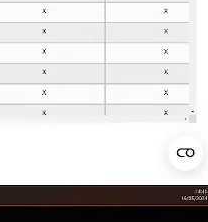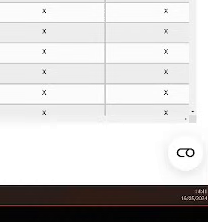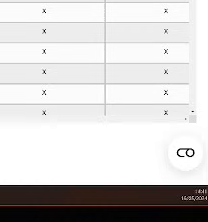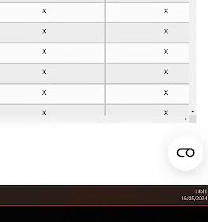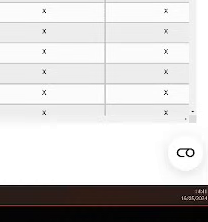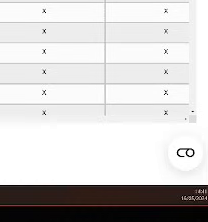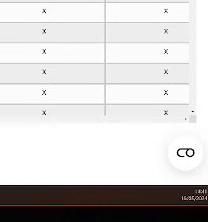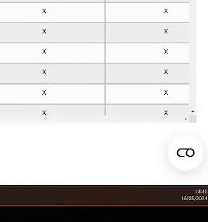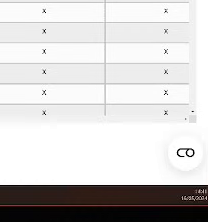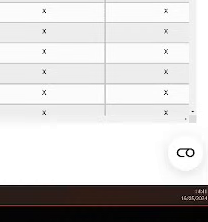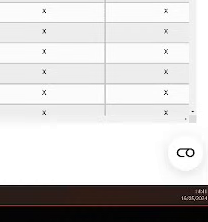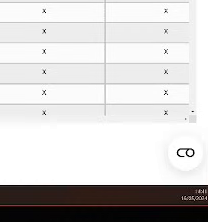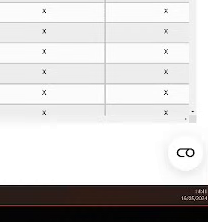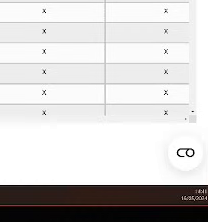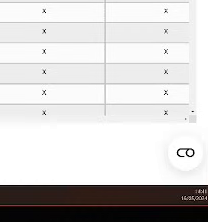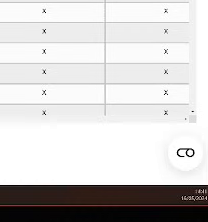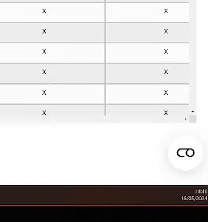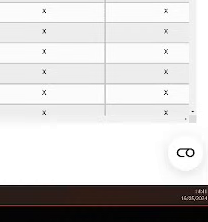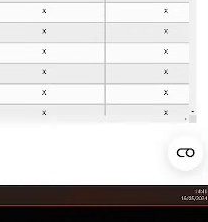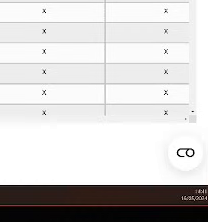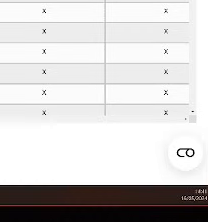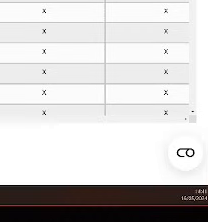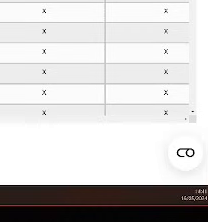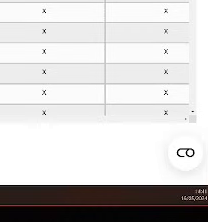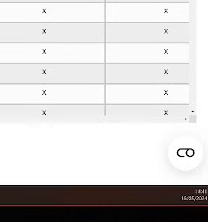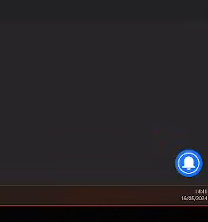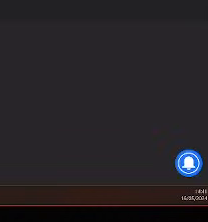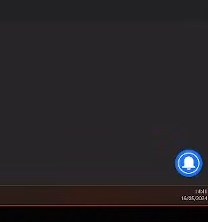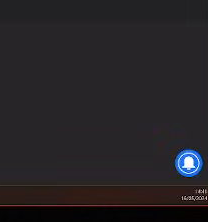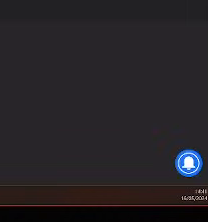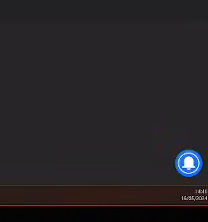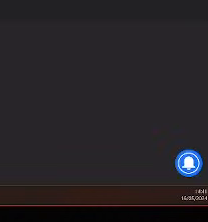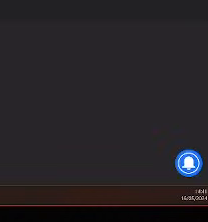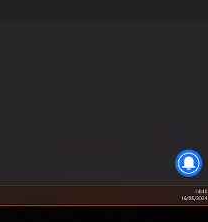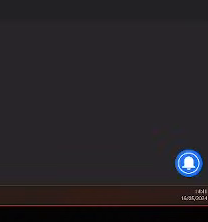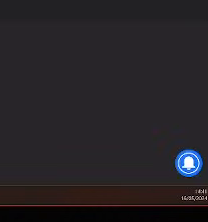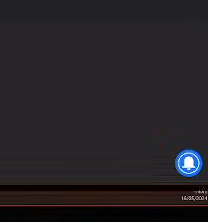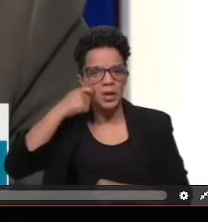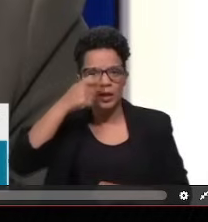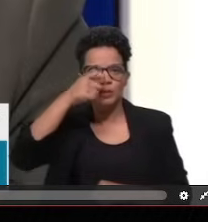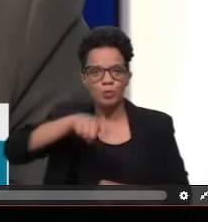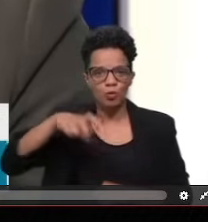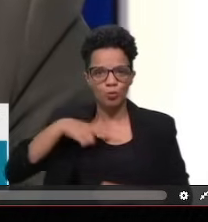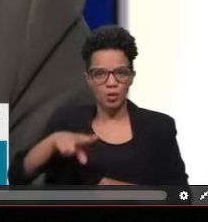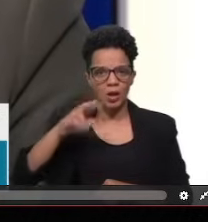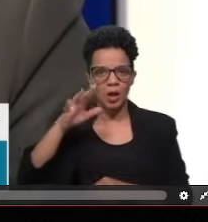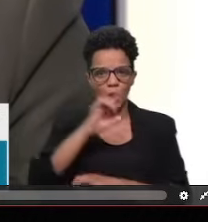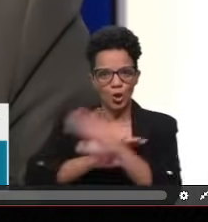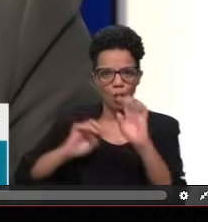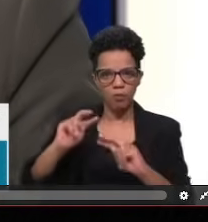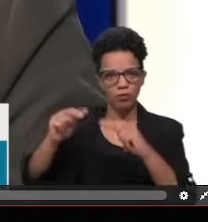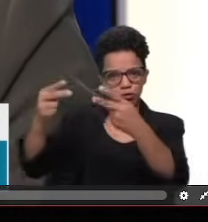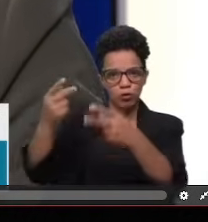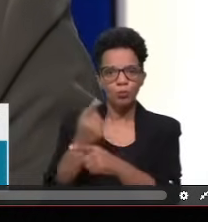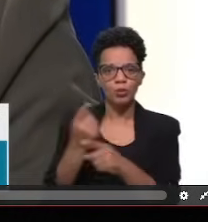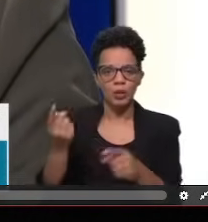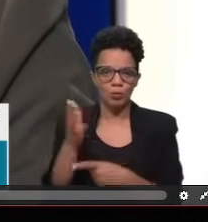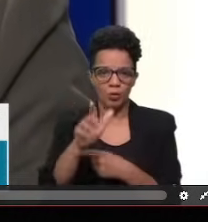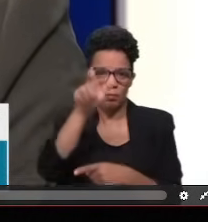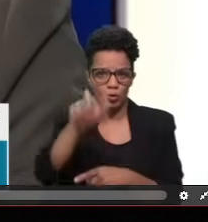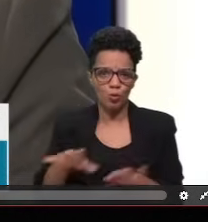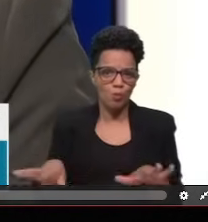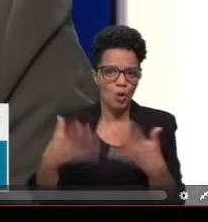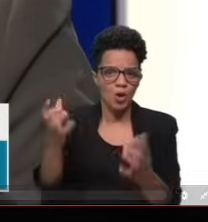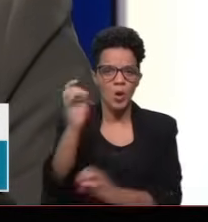número agora portanto procado estranho mas pronto Europa porque oal pact prevê que qualquer pessoa na